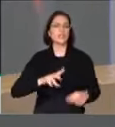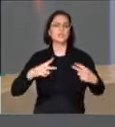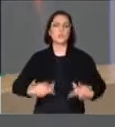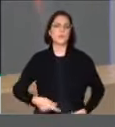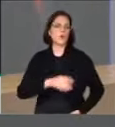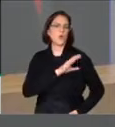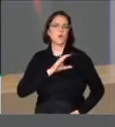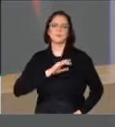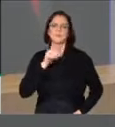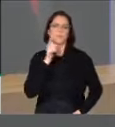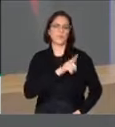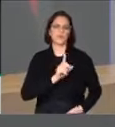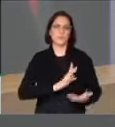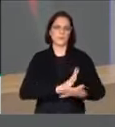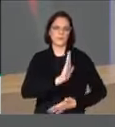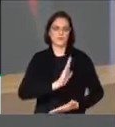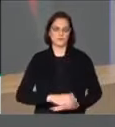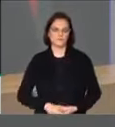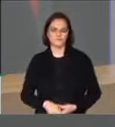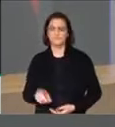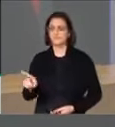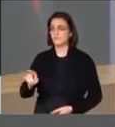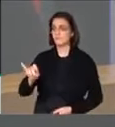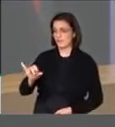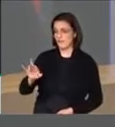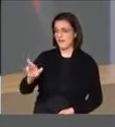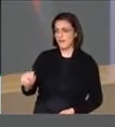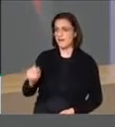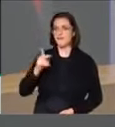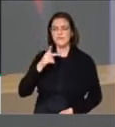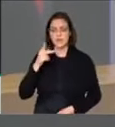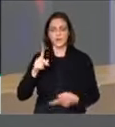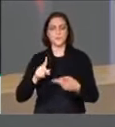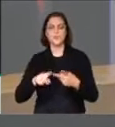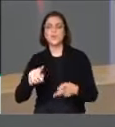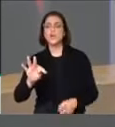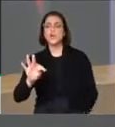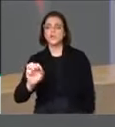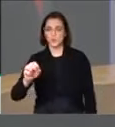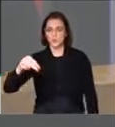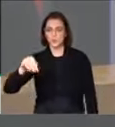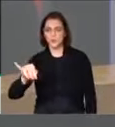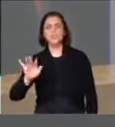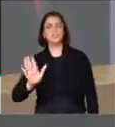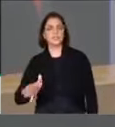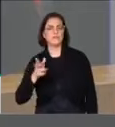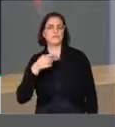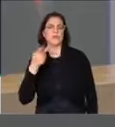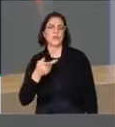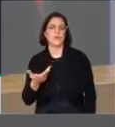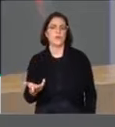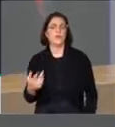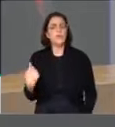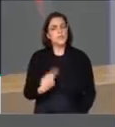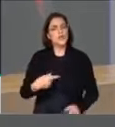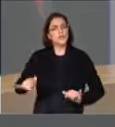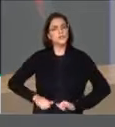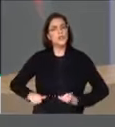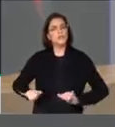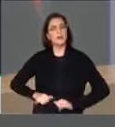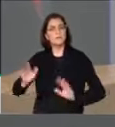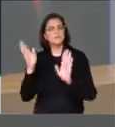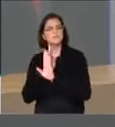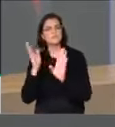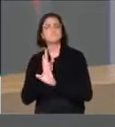a Yara disse aqui, o Tony falou que nós fomos perseguidas. Eu queria dizer que o